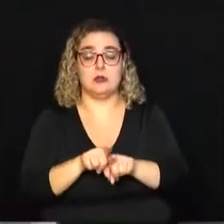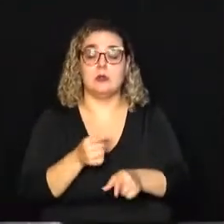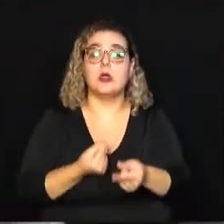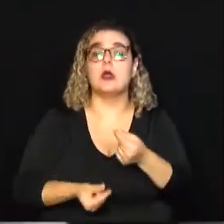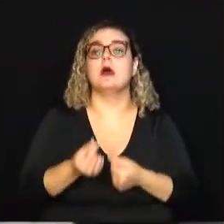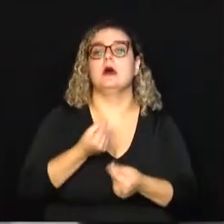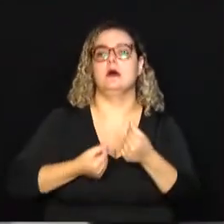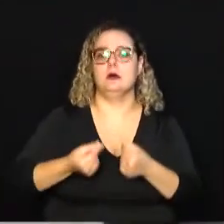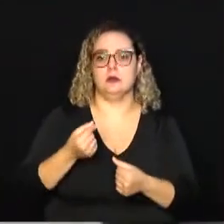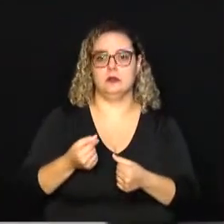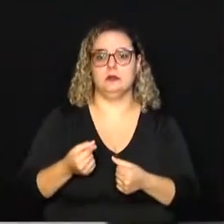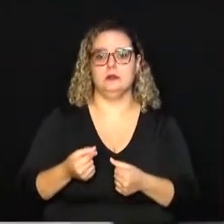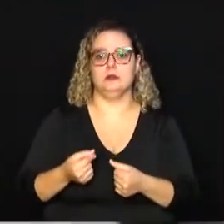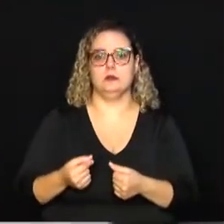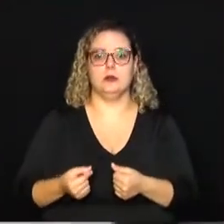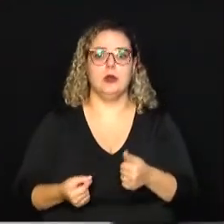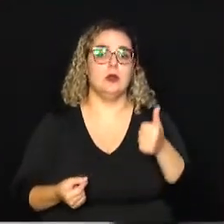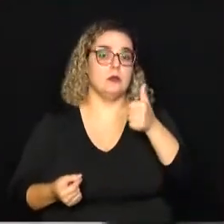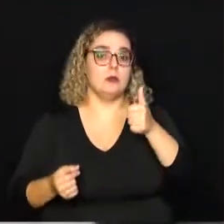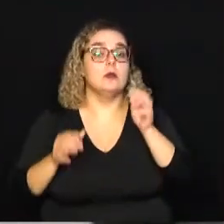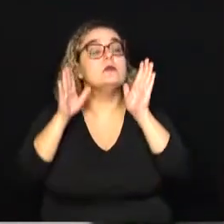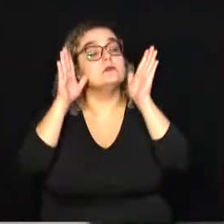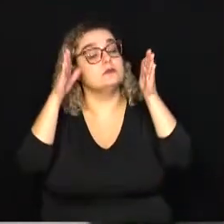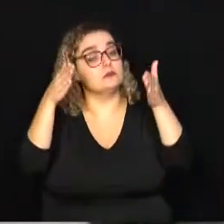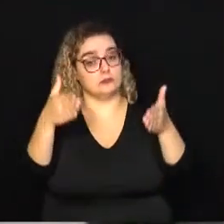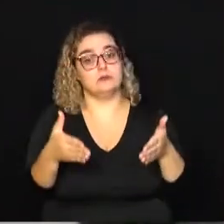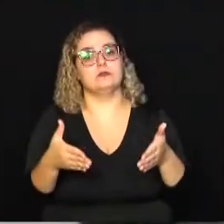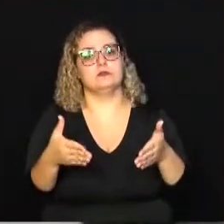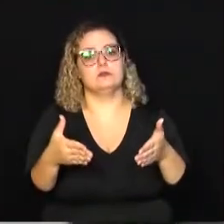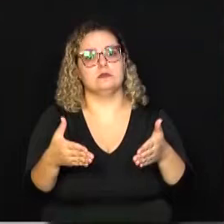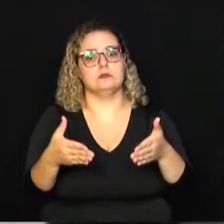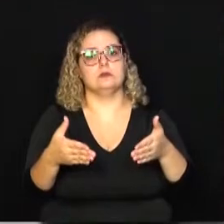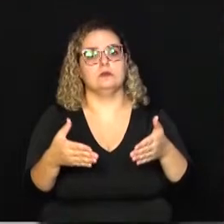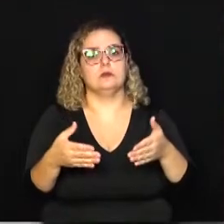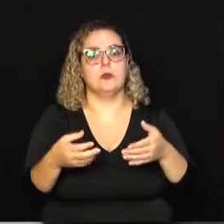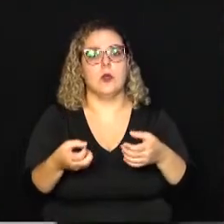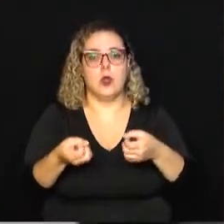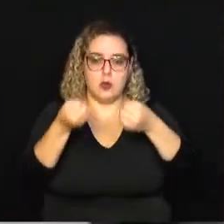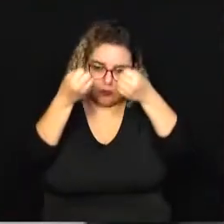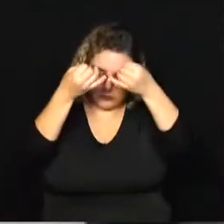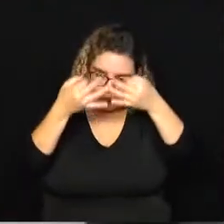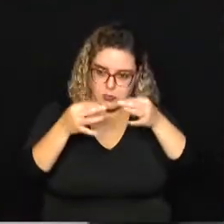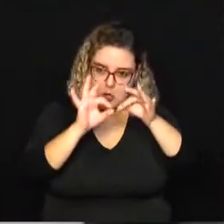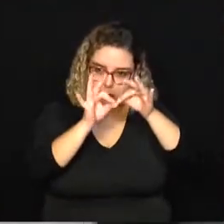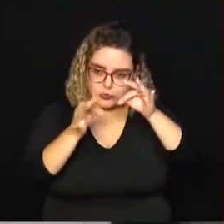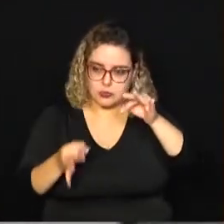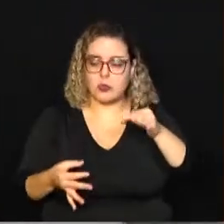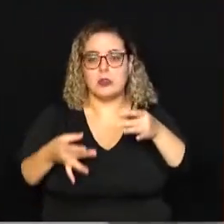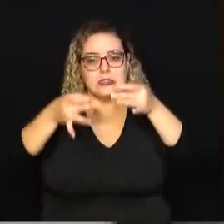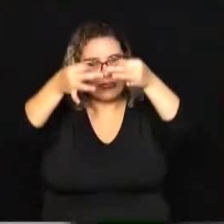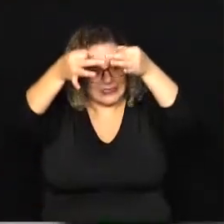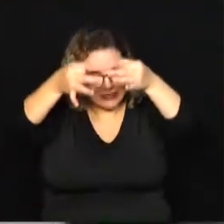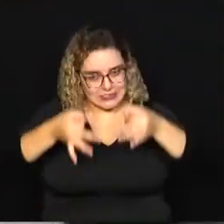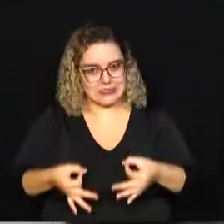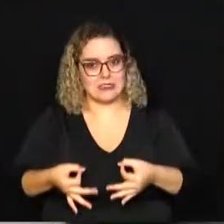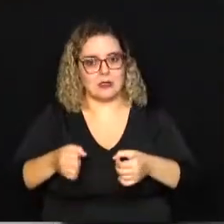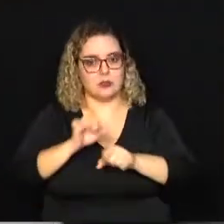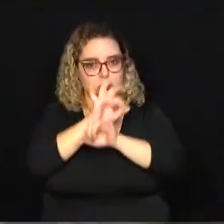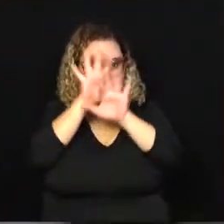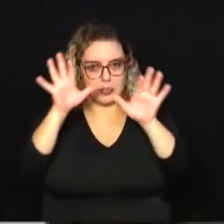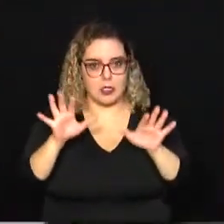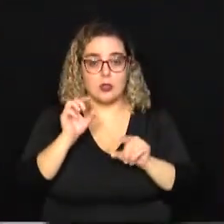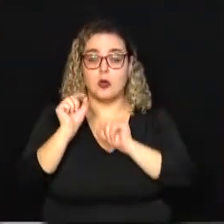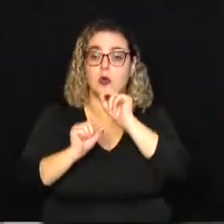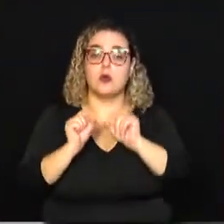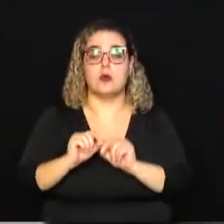essa questão foi, primeiro, e muito central, um discurso coeso, claro, evidente, a respeito do que se prioriza numa sociedade.